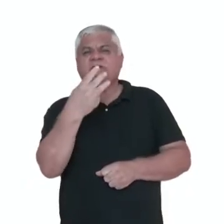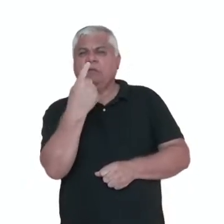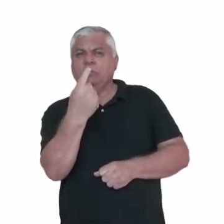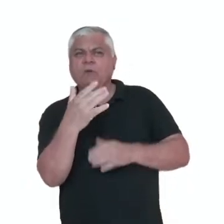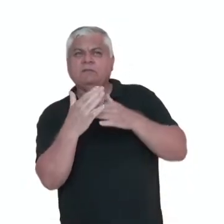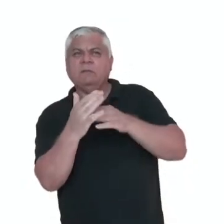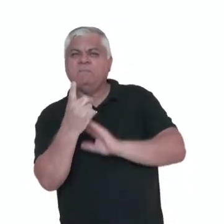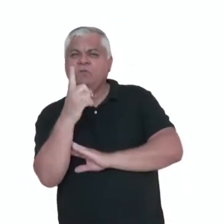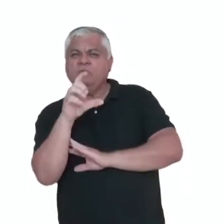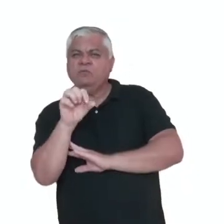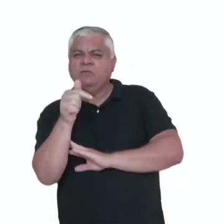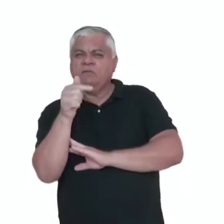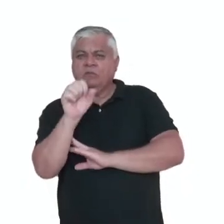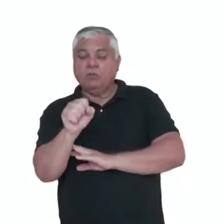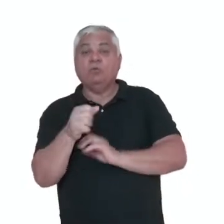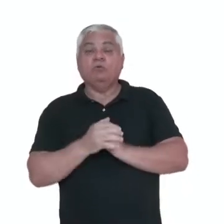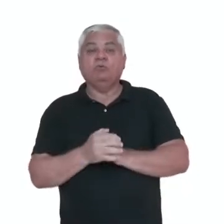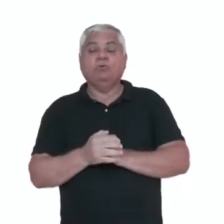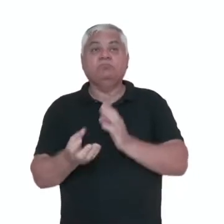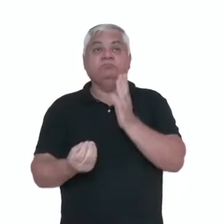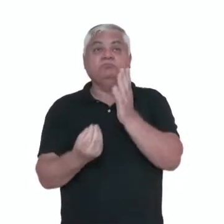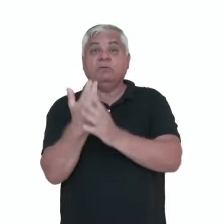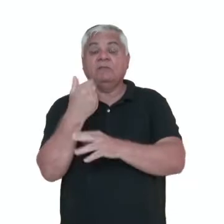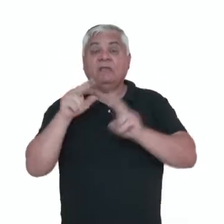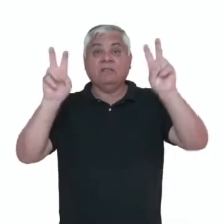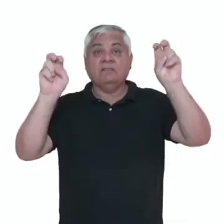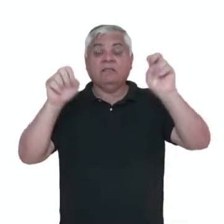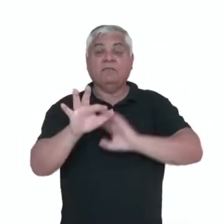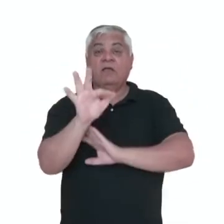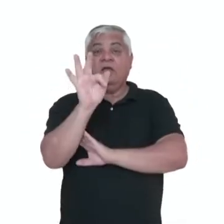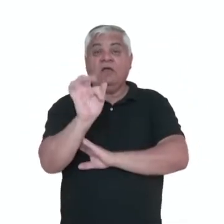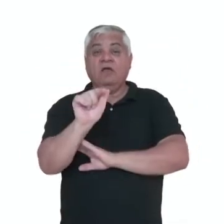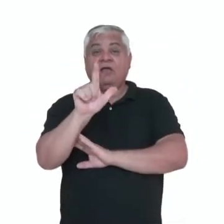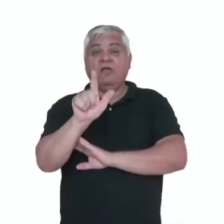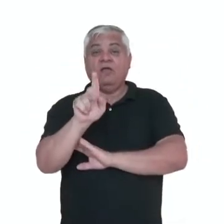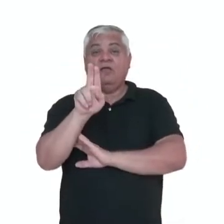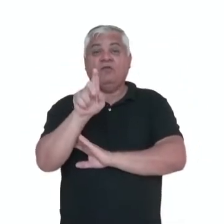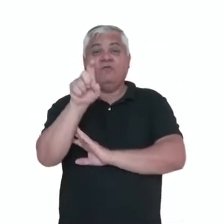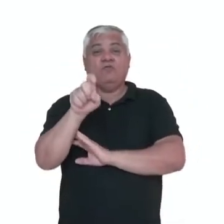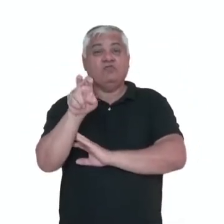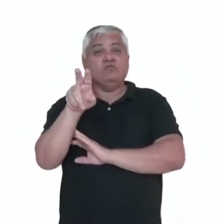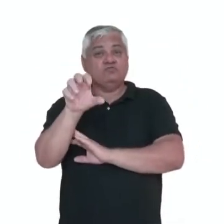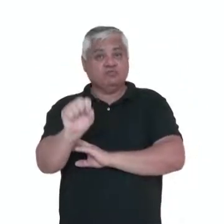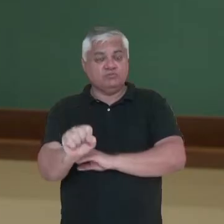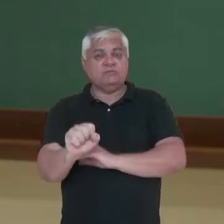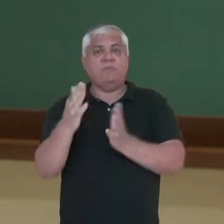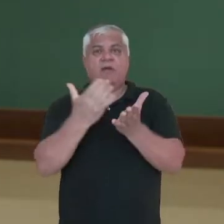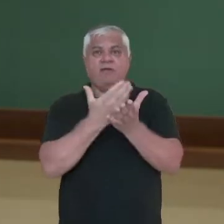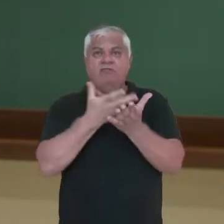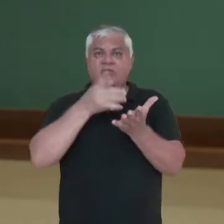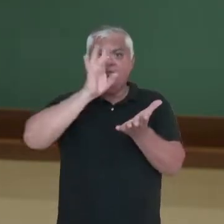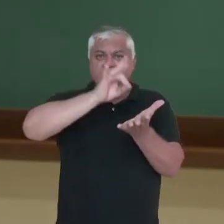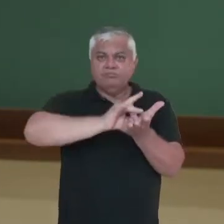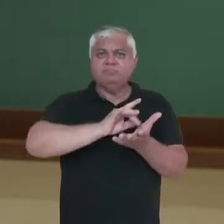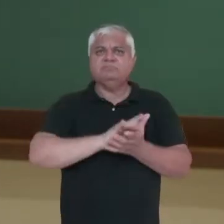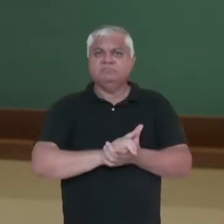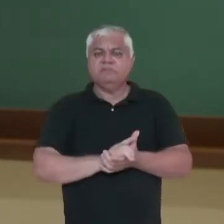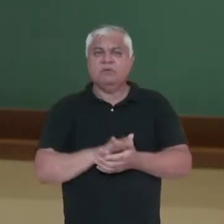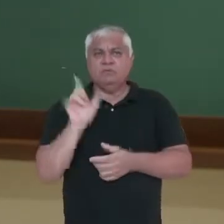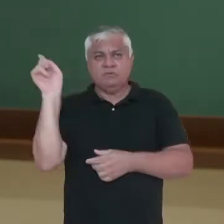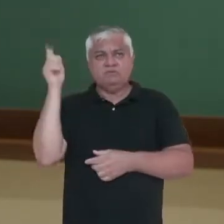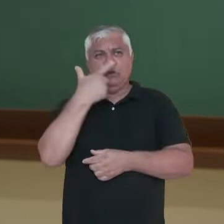década de 60 Eu tenho um fluxo Originalmente criada para o Festival em vai Dizem na Alemanha e para a revista oficial então George